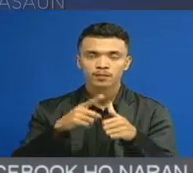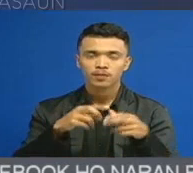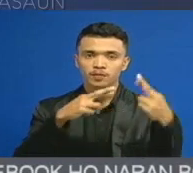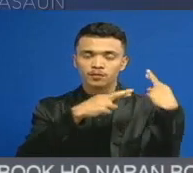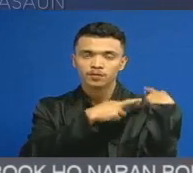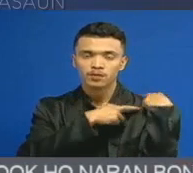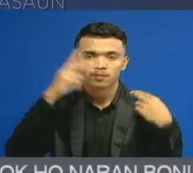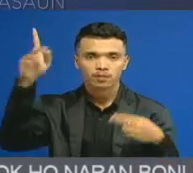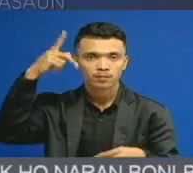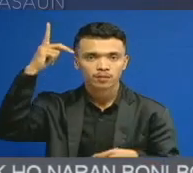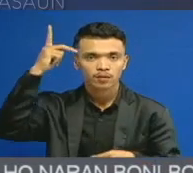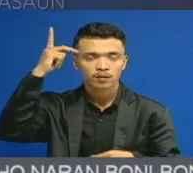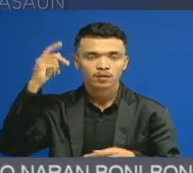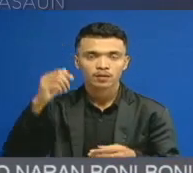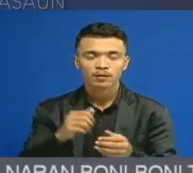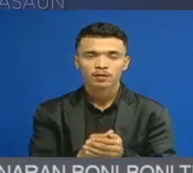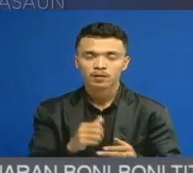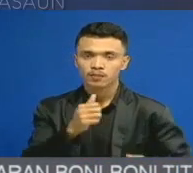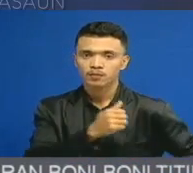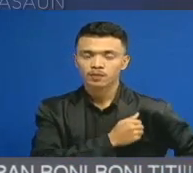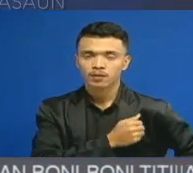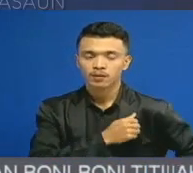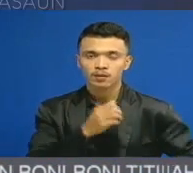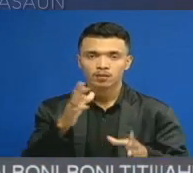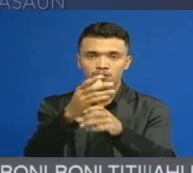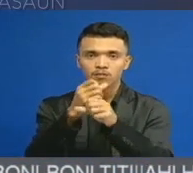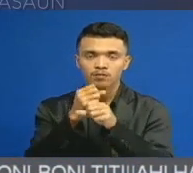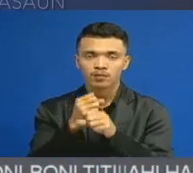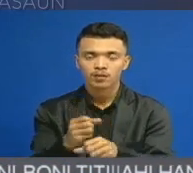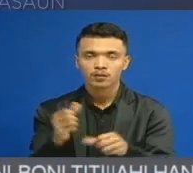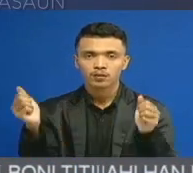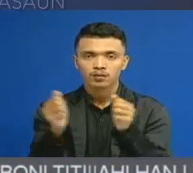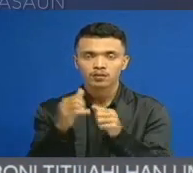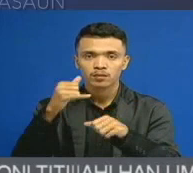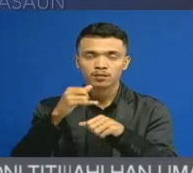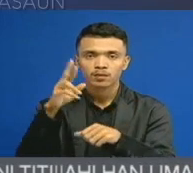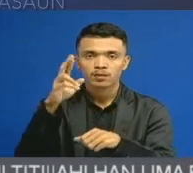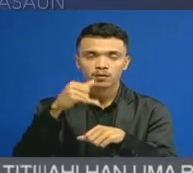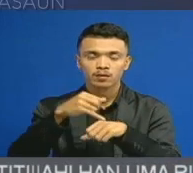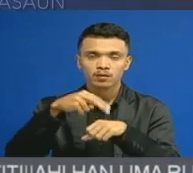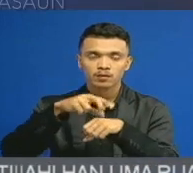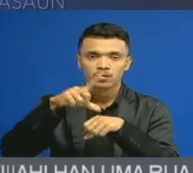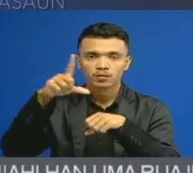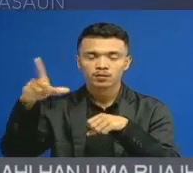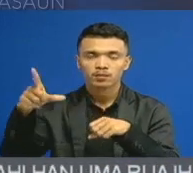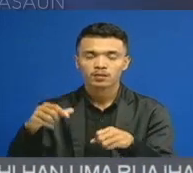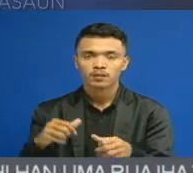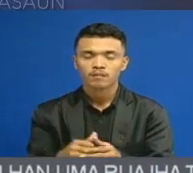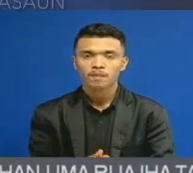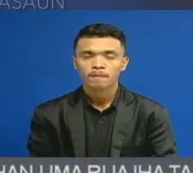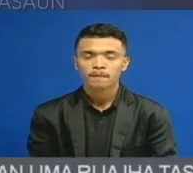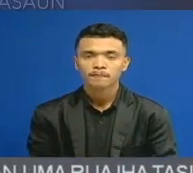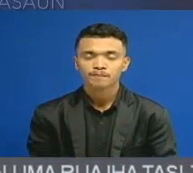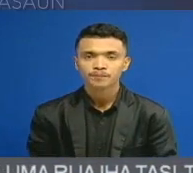decisão política que a junta militar foi, né, e as relações internacionais, né, de persona non grata. Persona non grata,